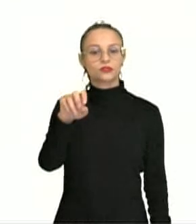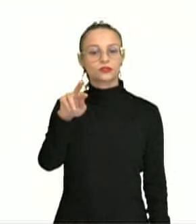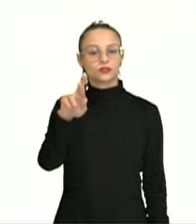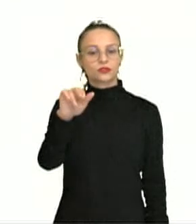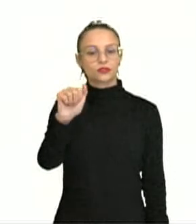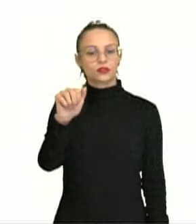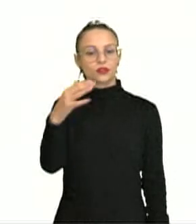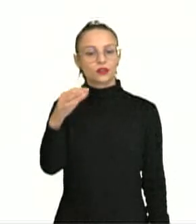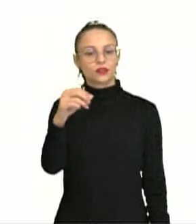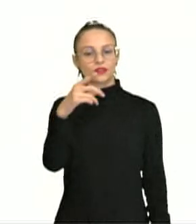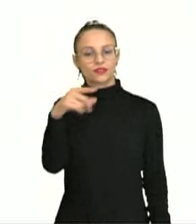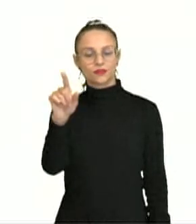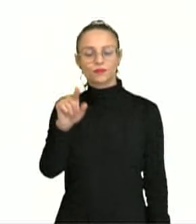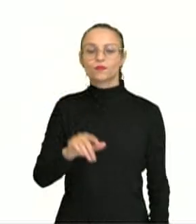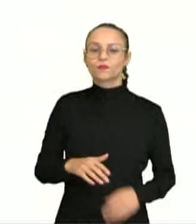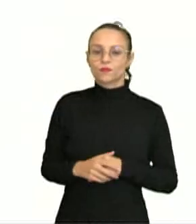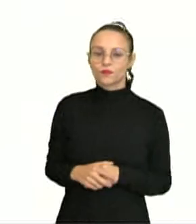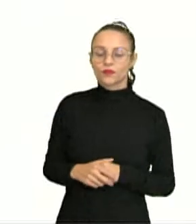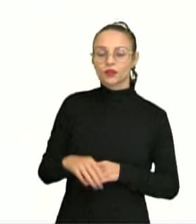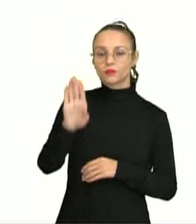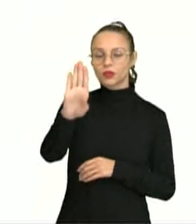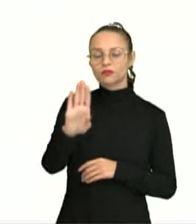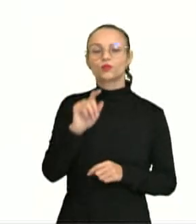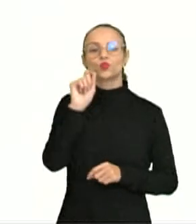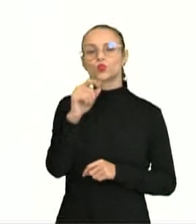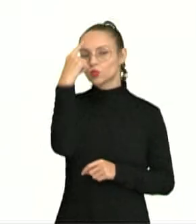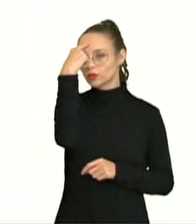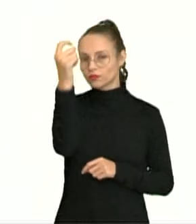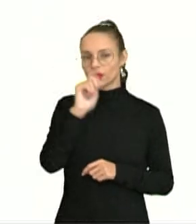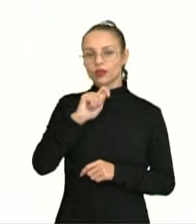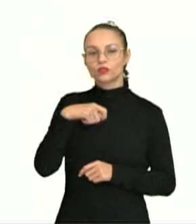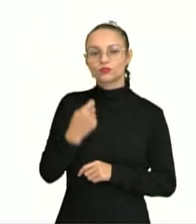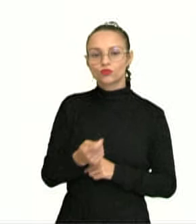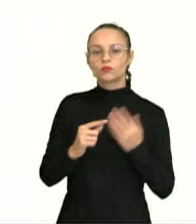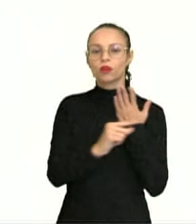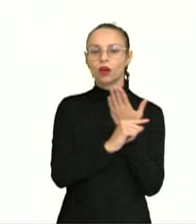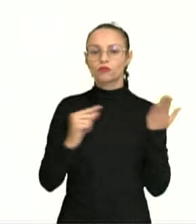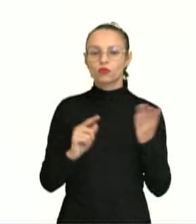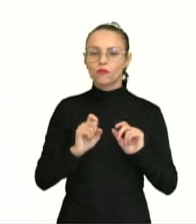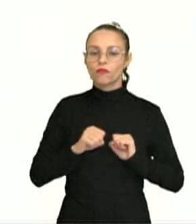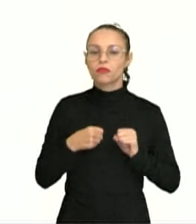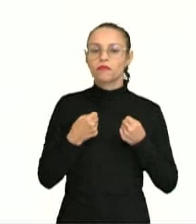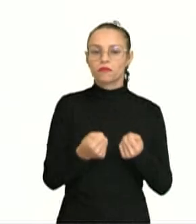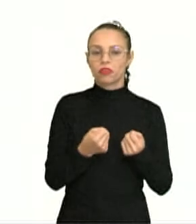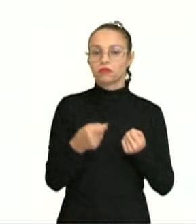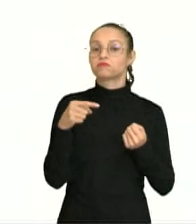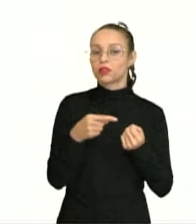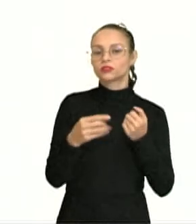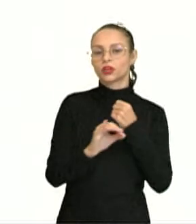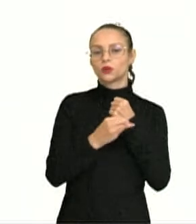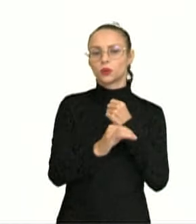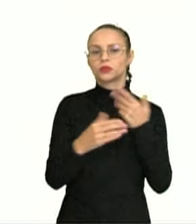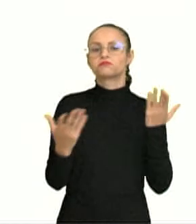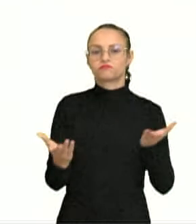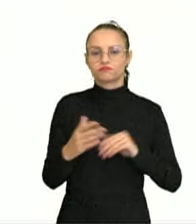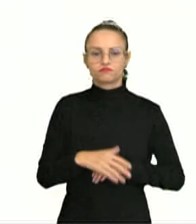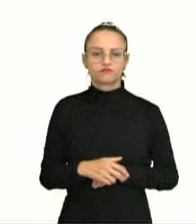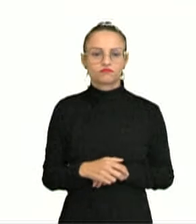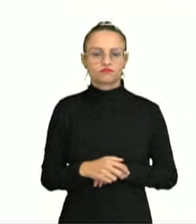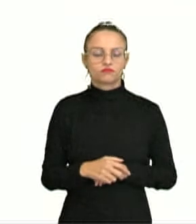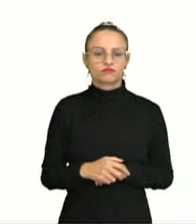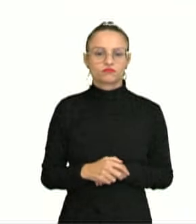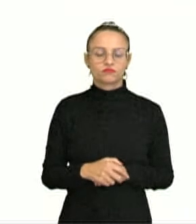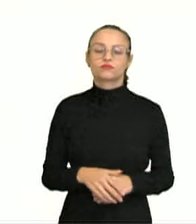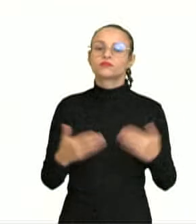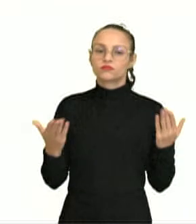B, qual é a ideia sobre o assunto que o cronista defende em sua crônica? O que você acha?